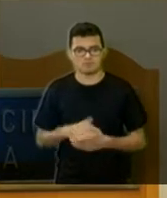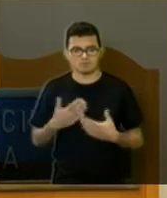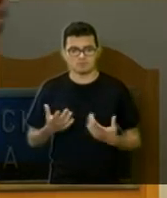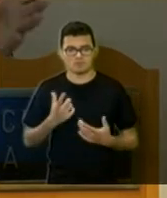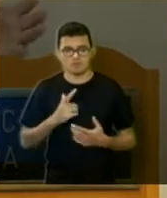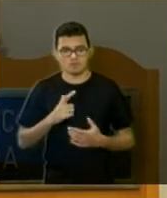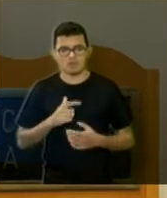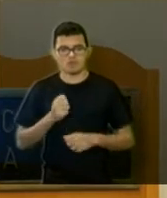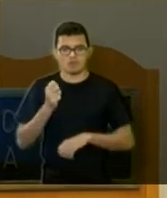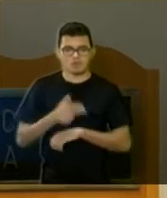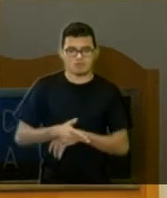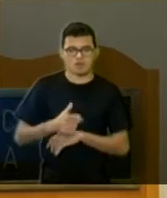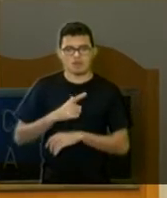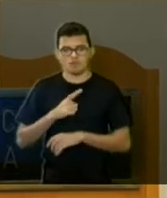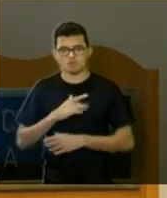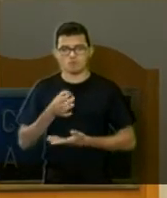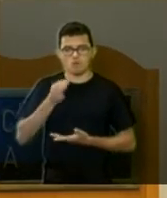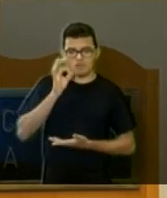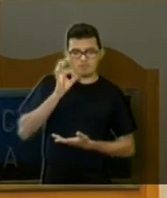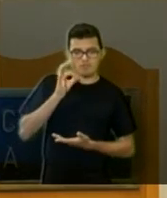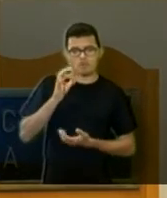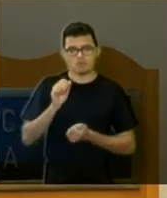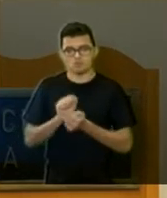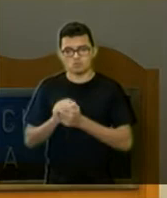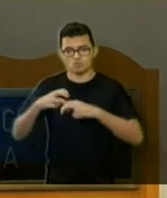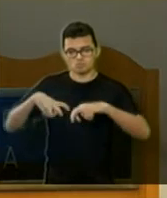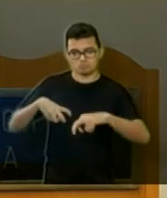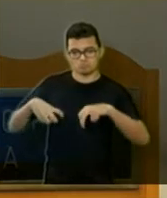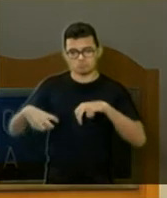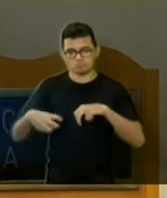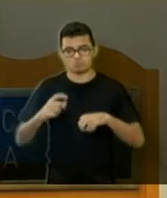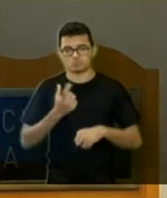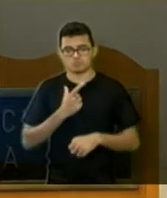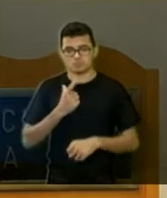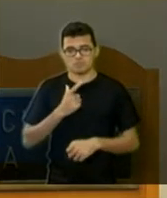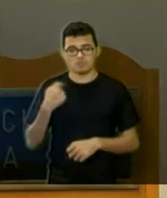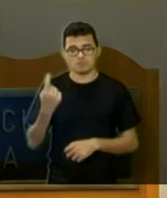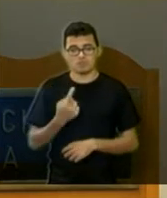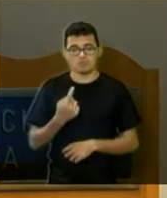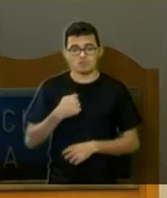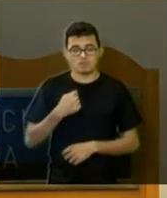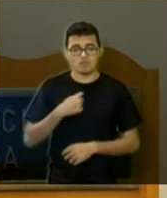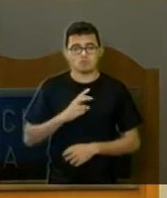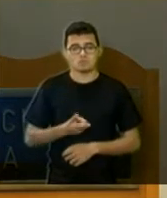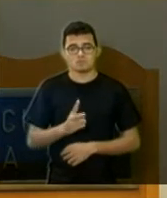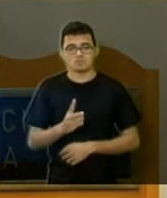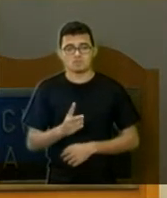no bar, iam tomar um cafezinho com a gente. E eu sempre fui muito,